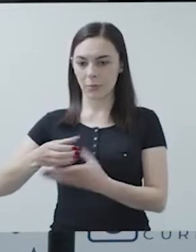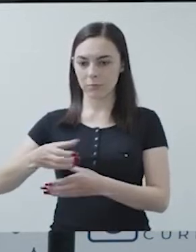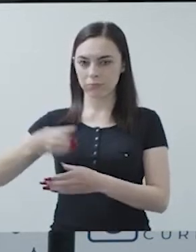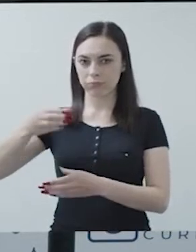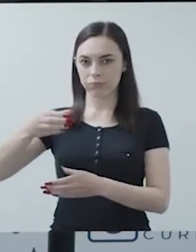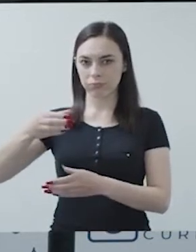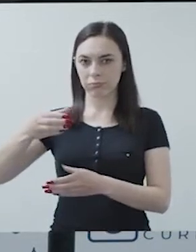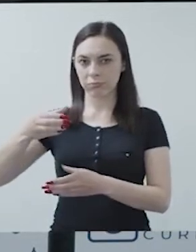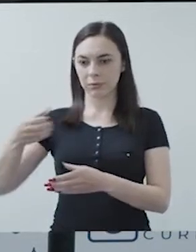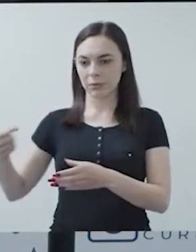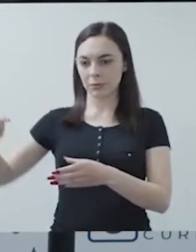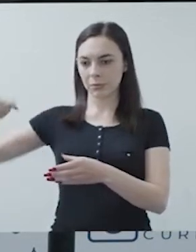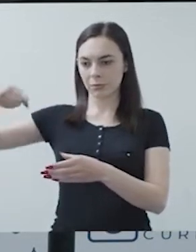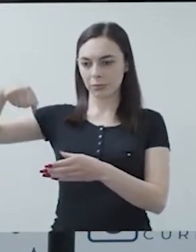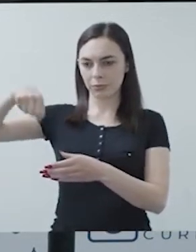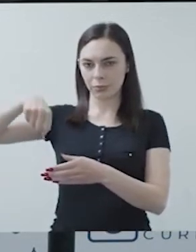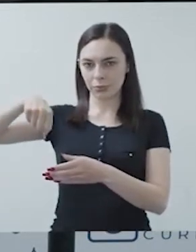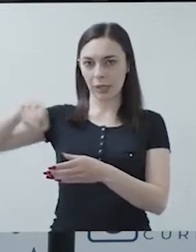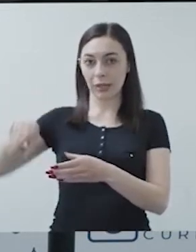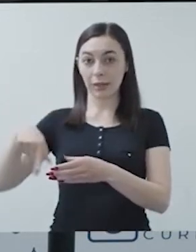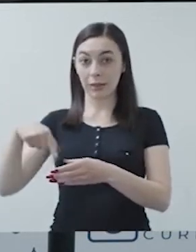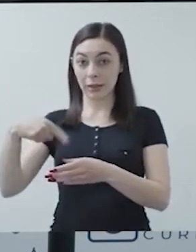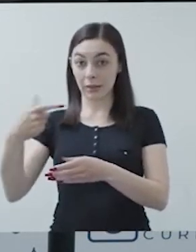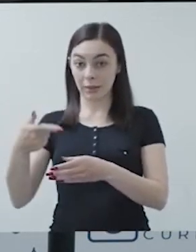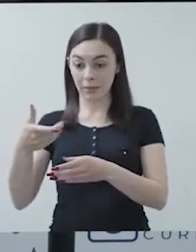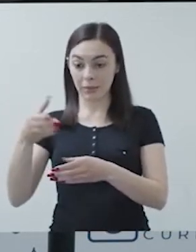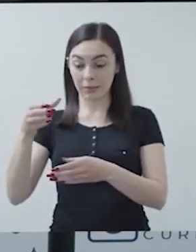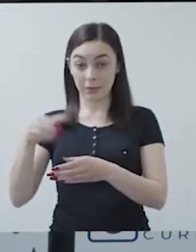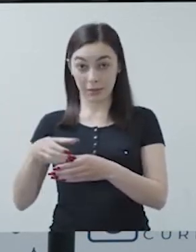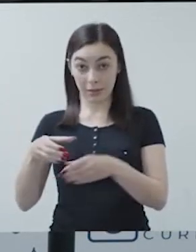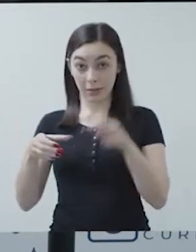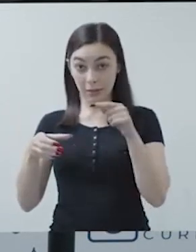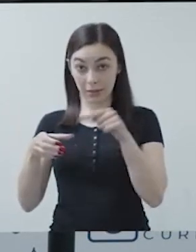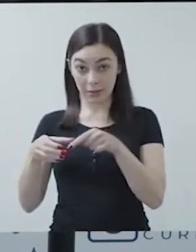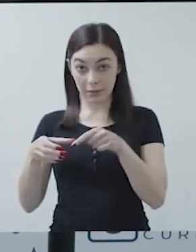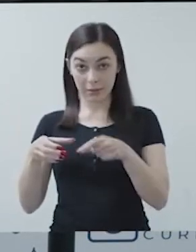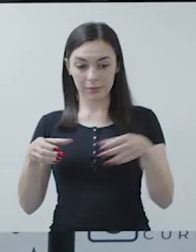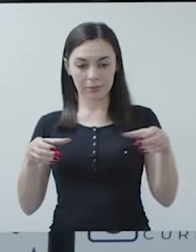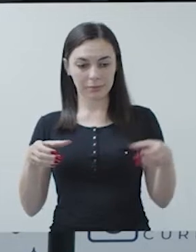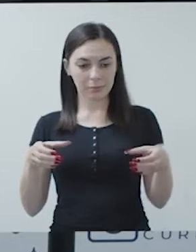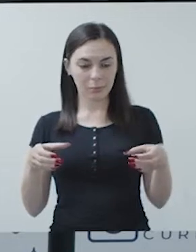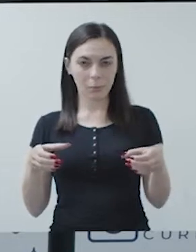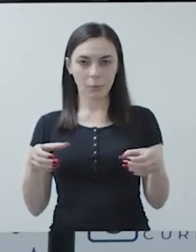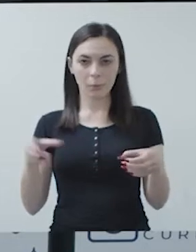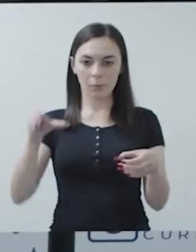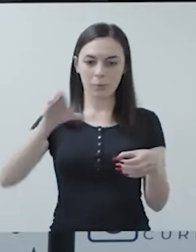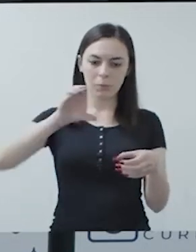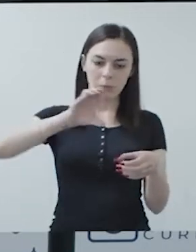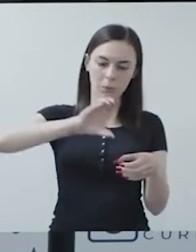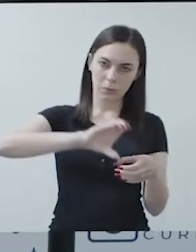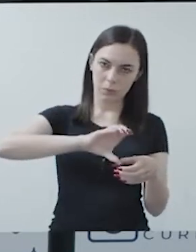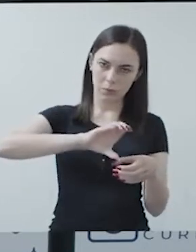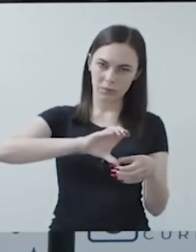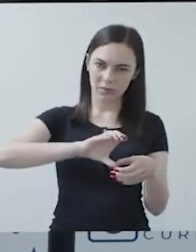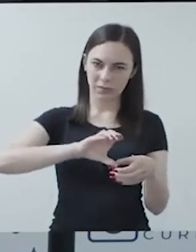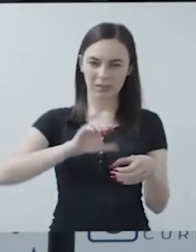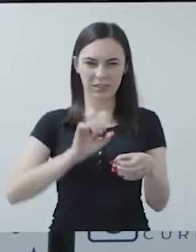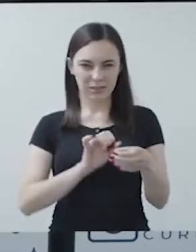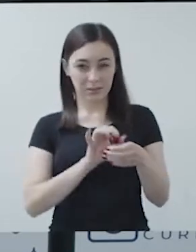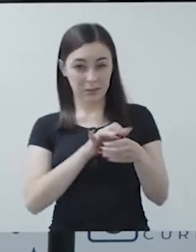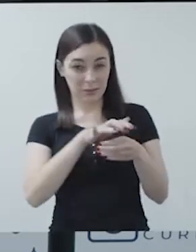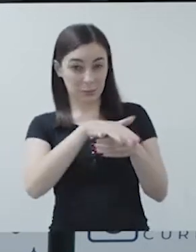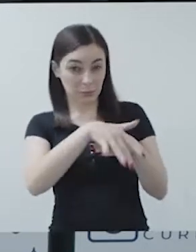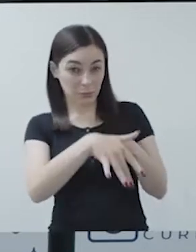maior. E depois eu vou transferir todo o conteúdo dele para esse copo menor. Será que vai